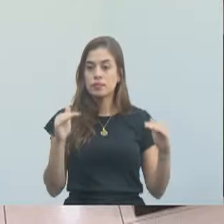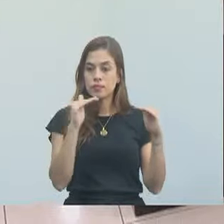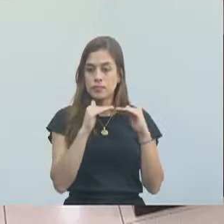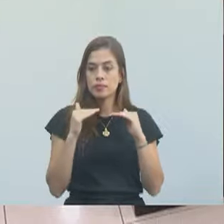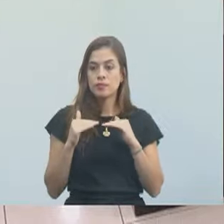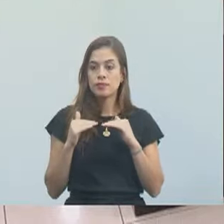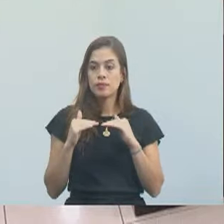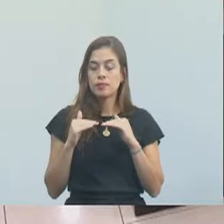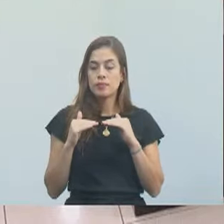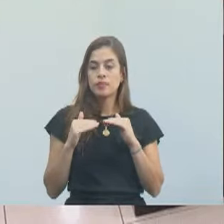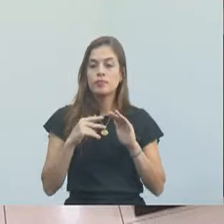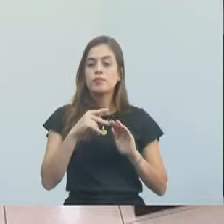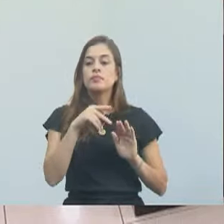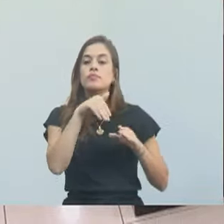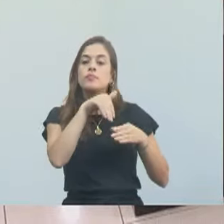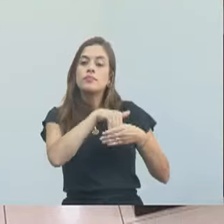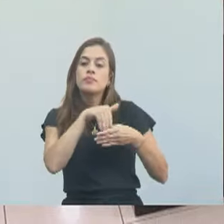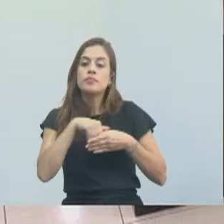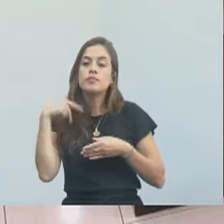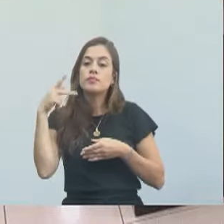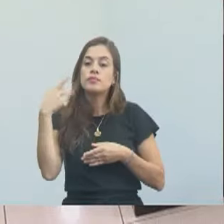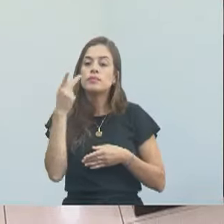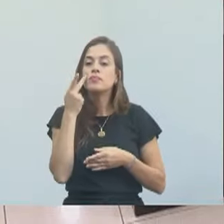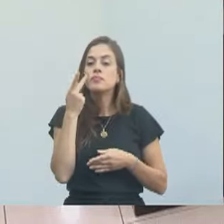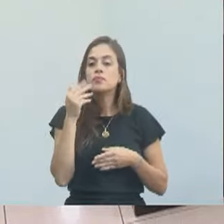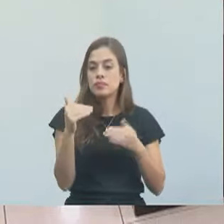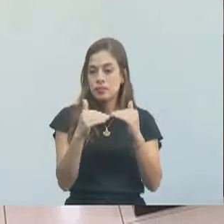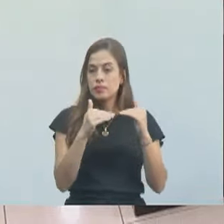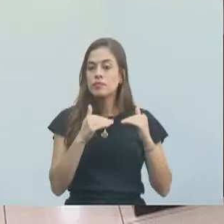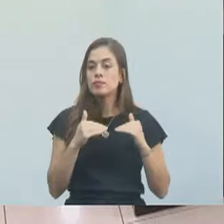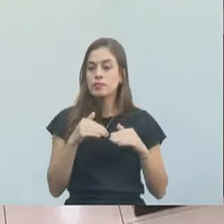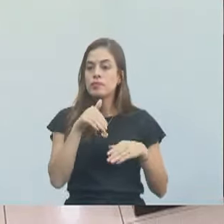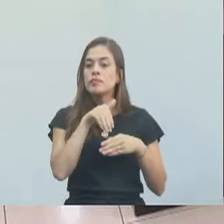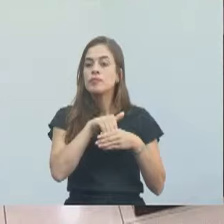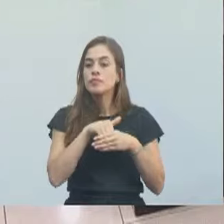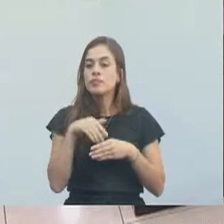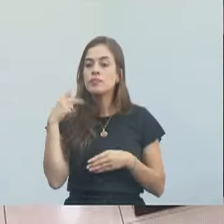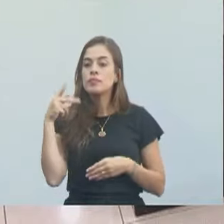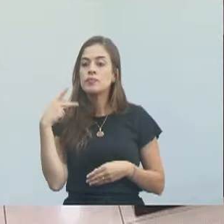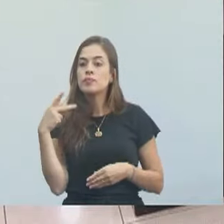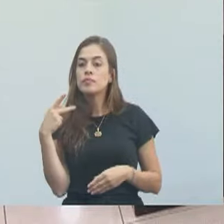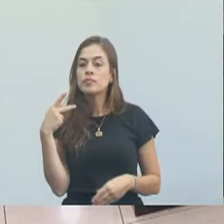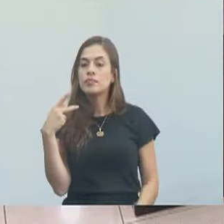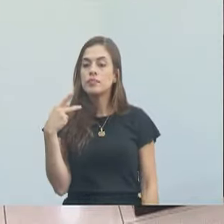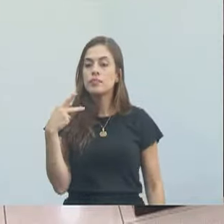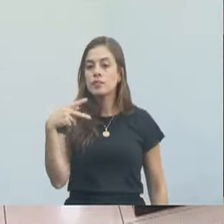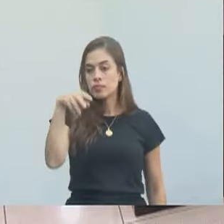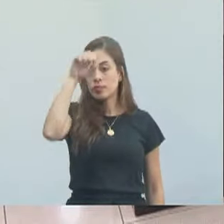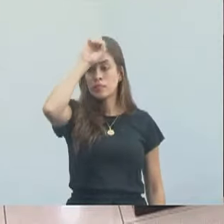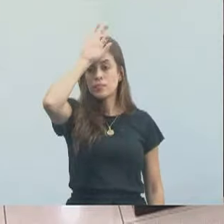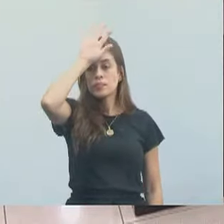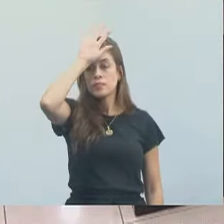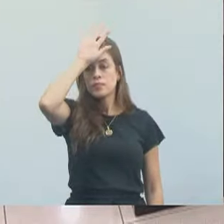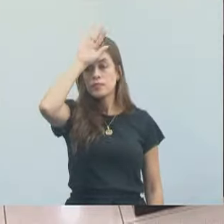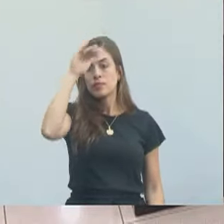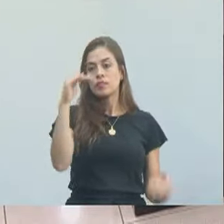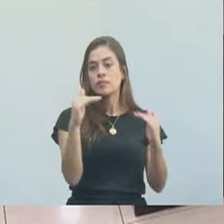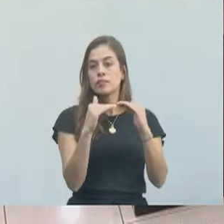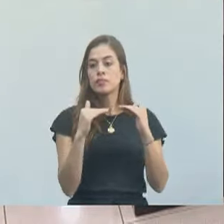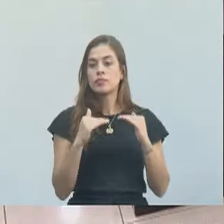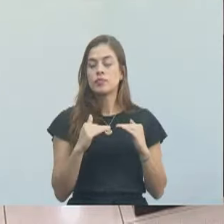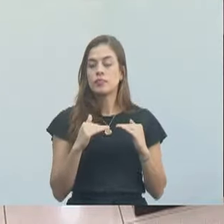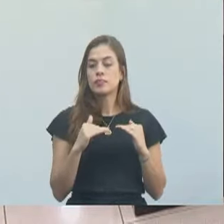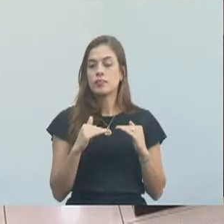Favorável. Como vota o vereador Paulinho dos Condutores? Favorável. Como vota o vereador Dr. Rodrigo Salomão?